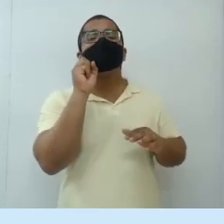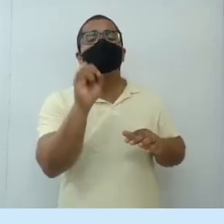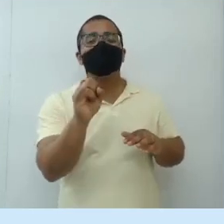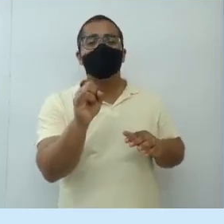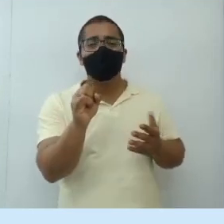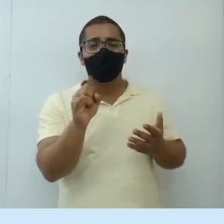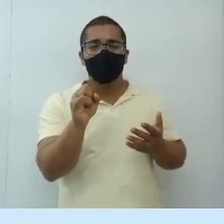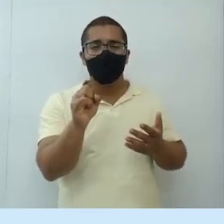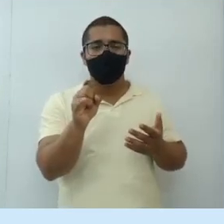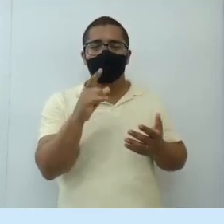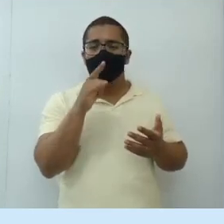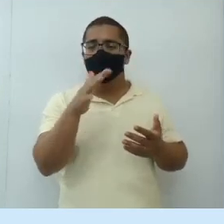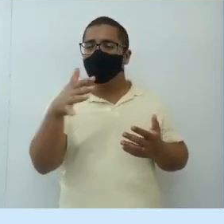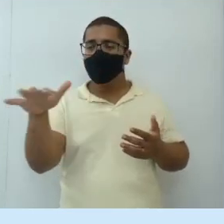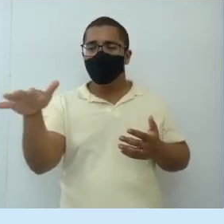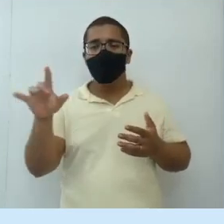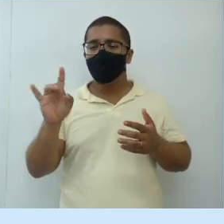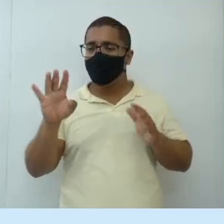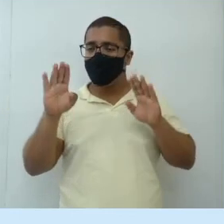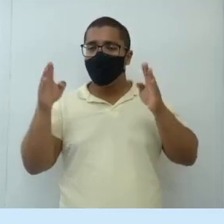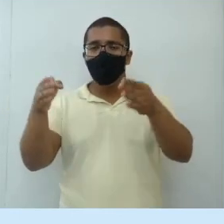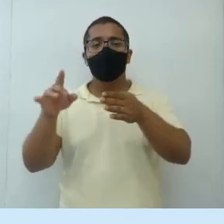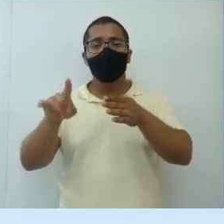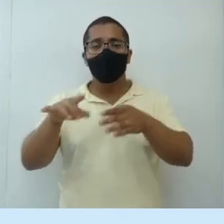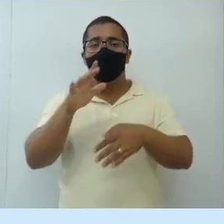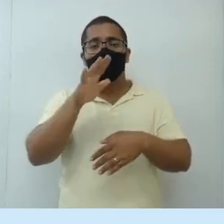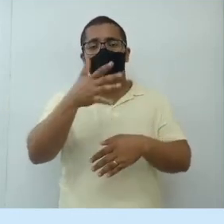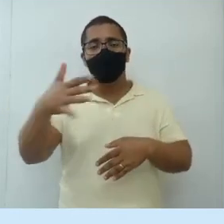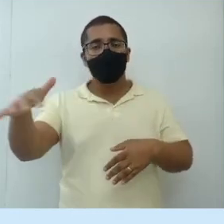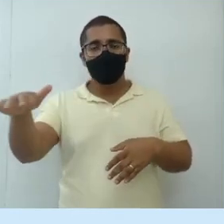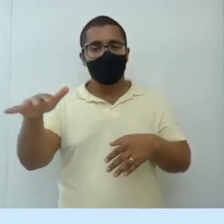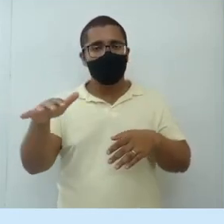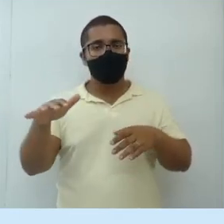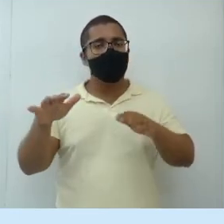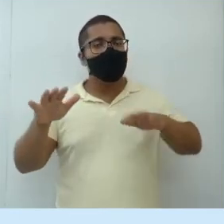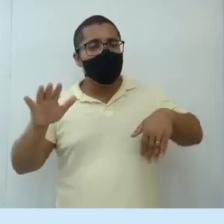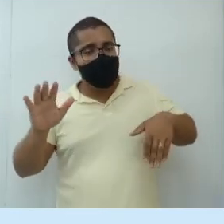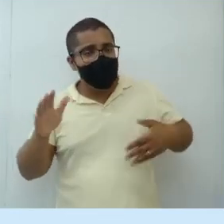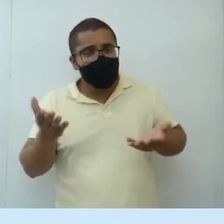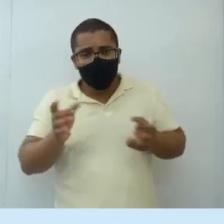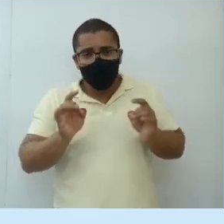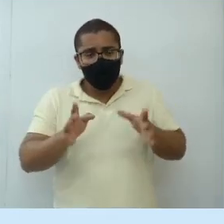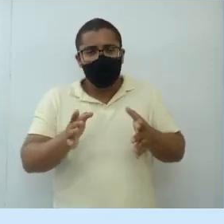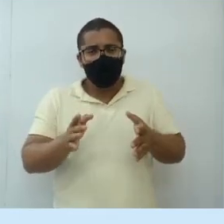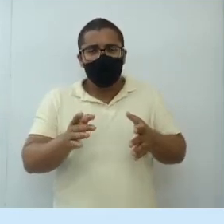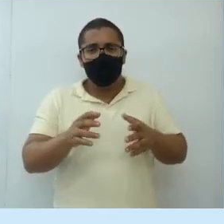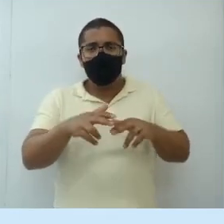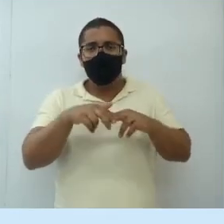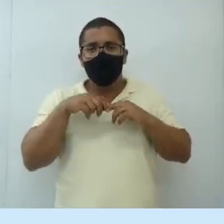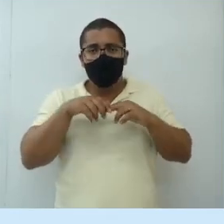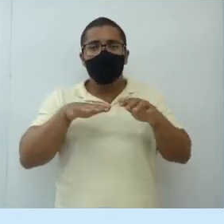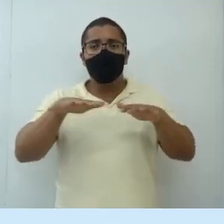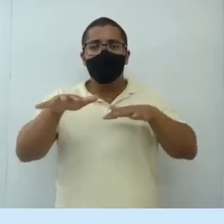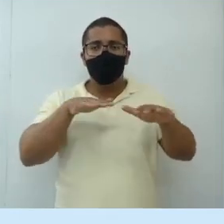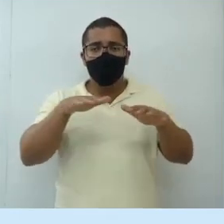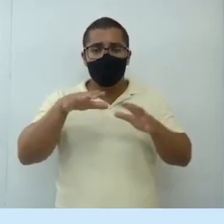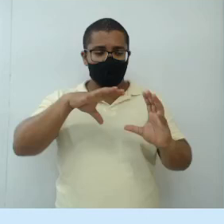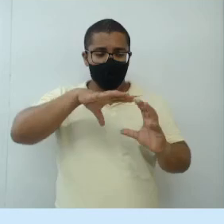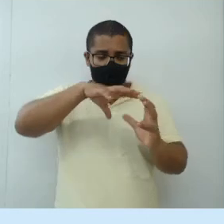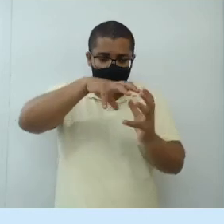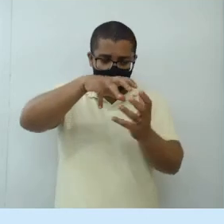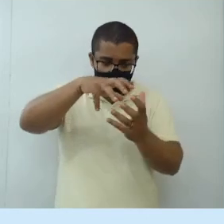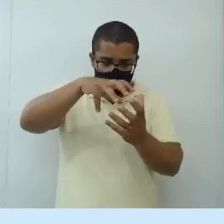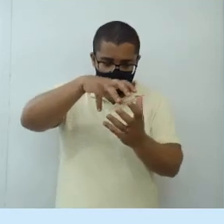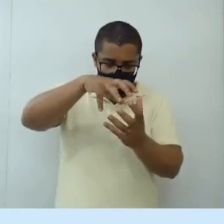consegui essa relação aí você mora o movimento da translação do